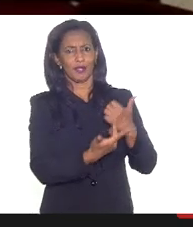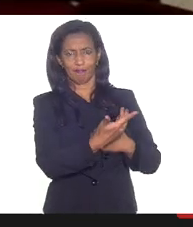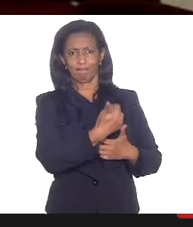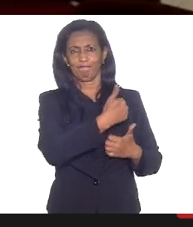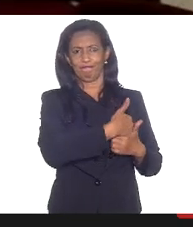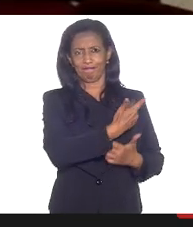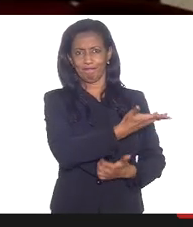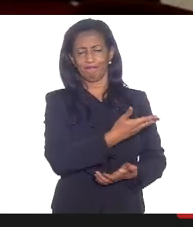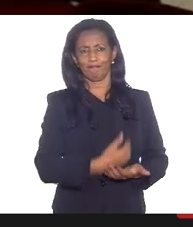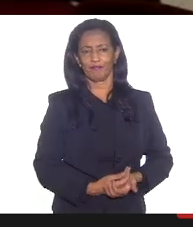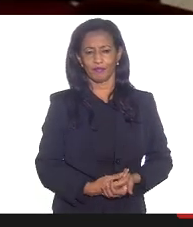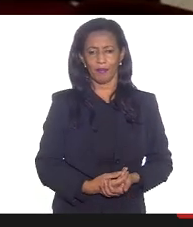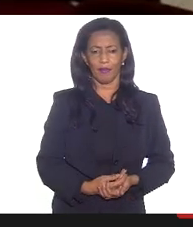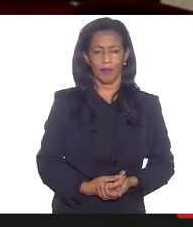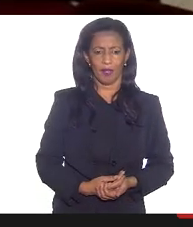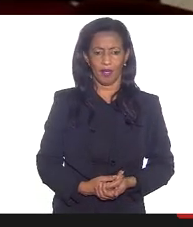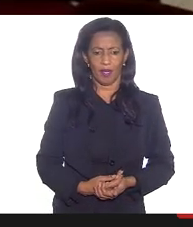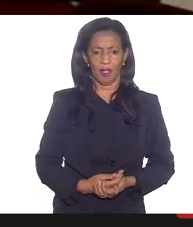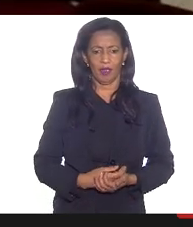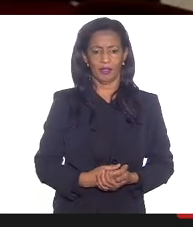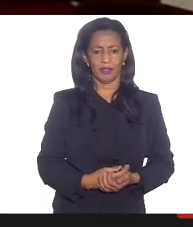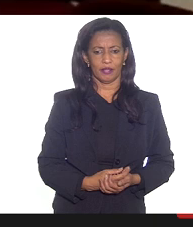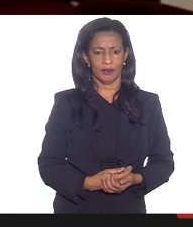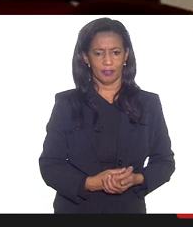de Educação, com